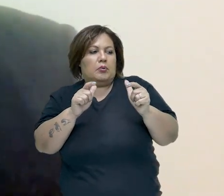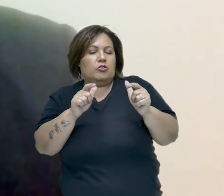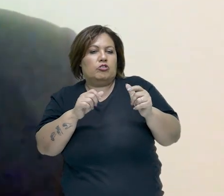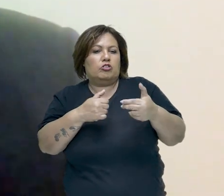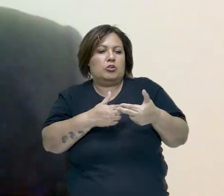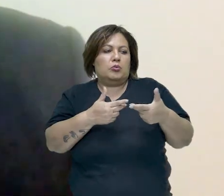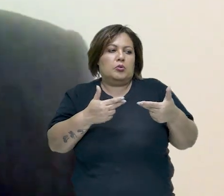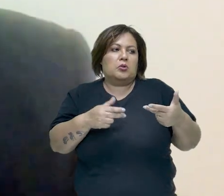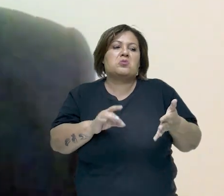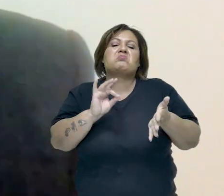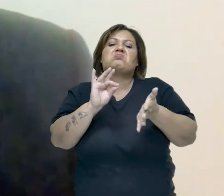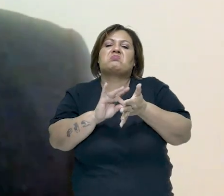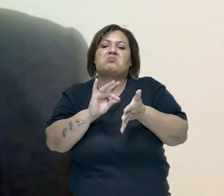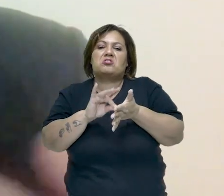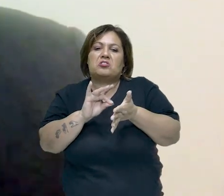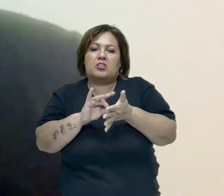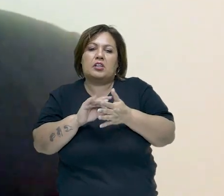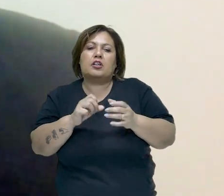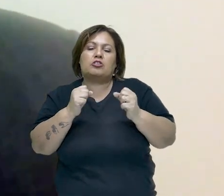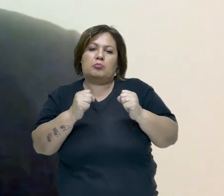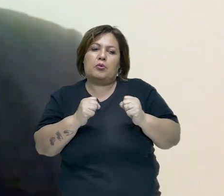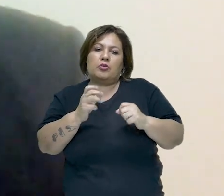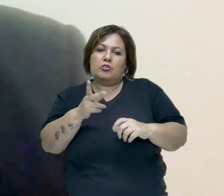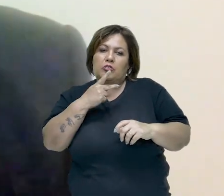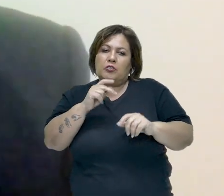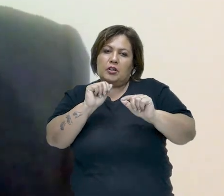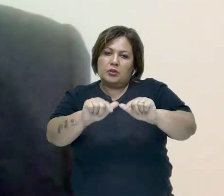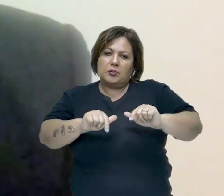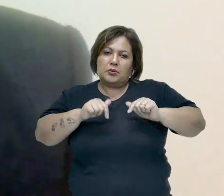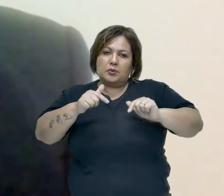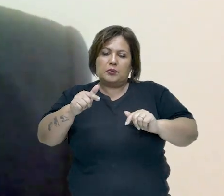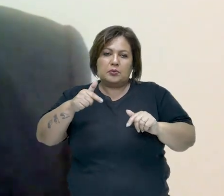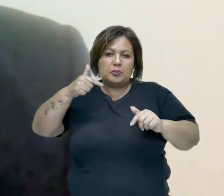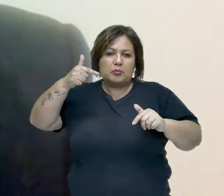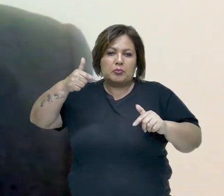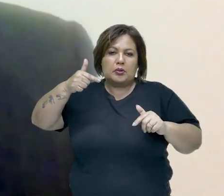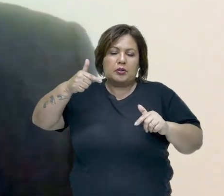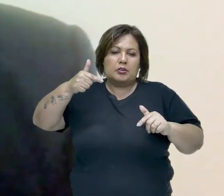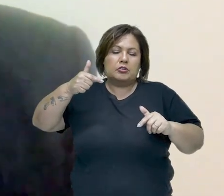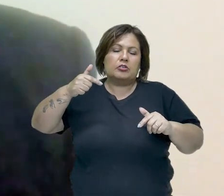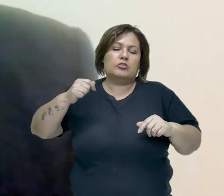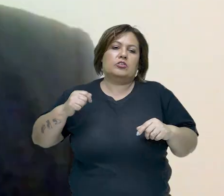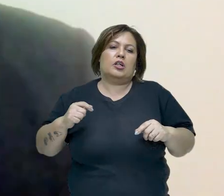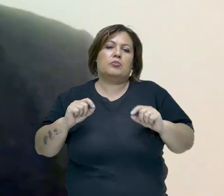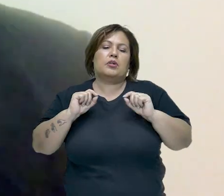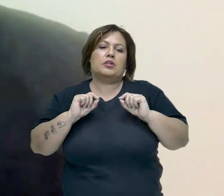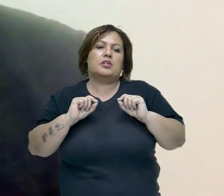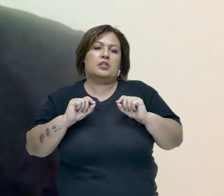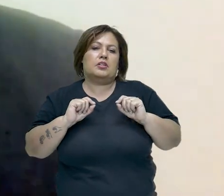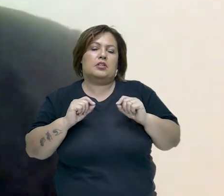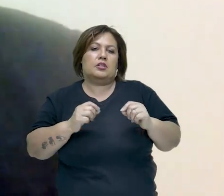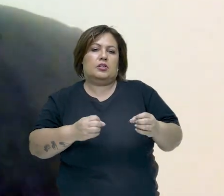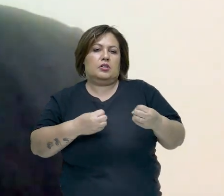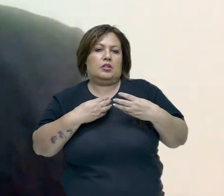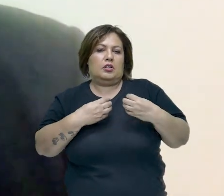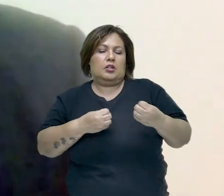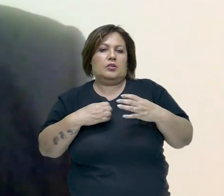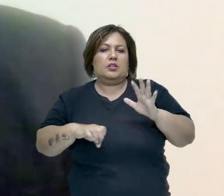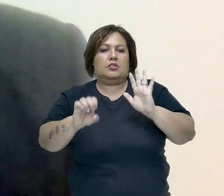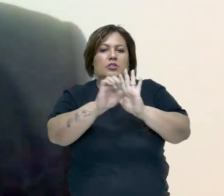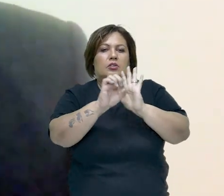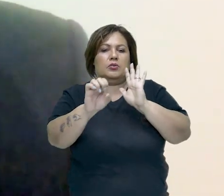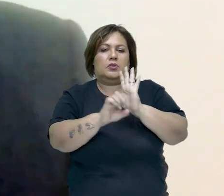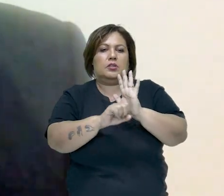por situações concretas, seria possível falar na concessão do porte de armas. Isso é o que nos ensina,